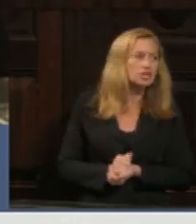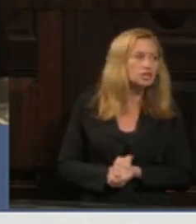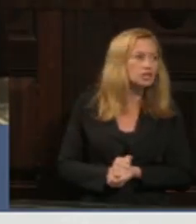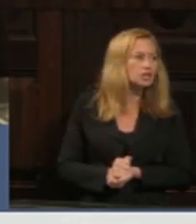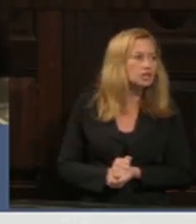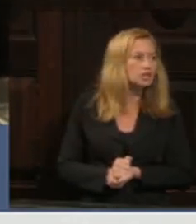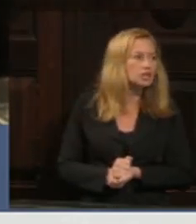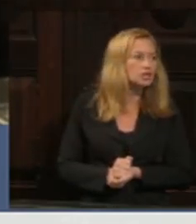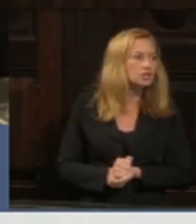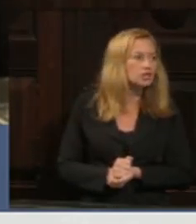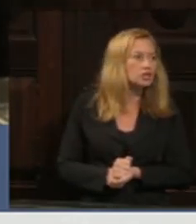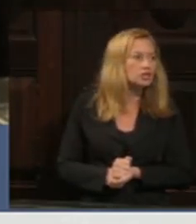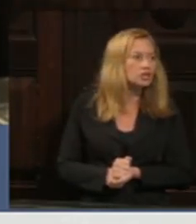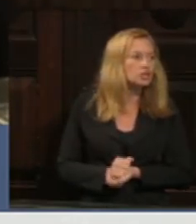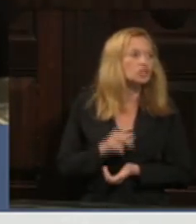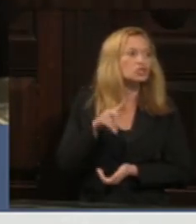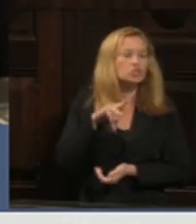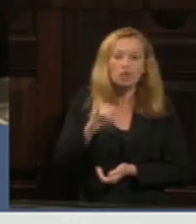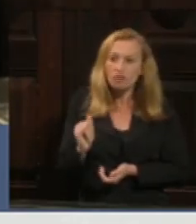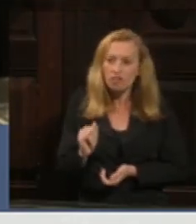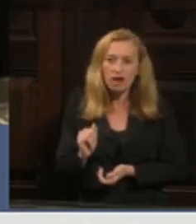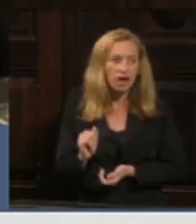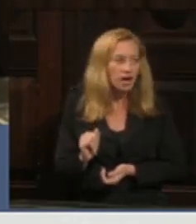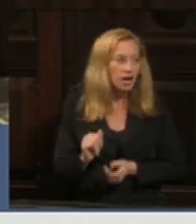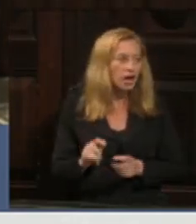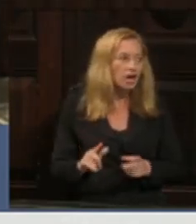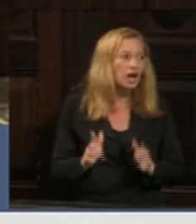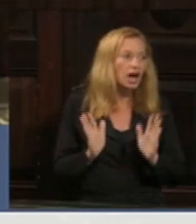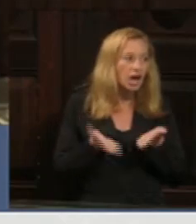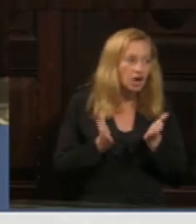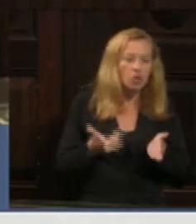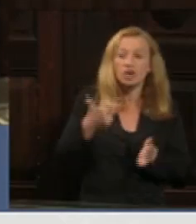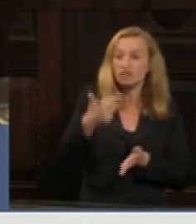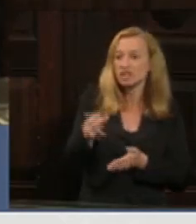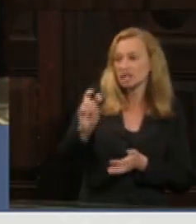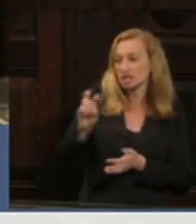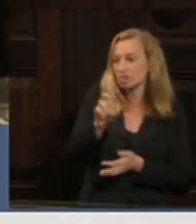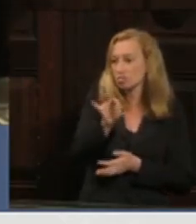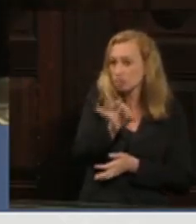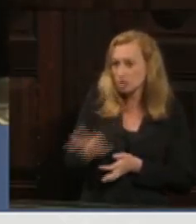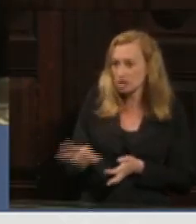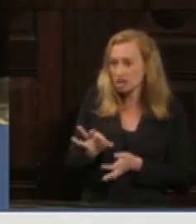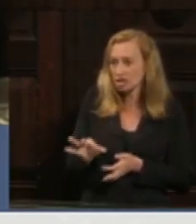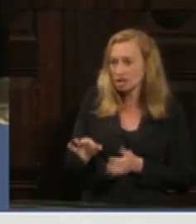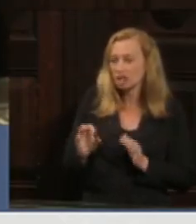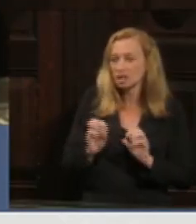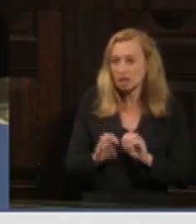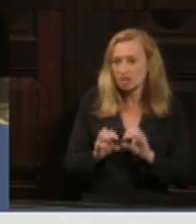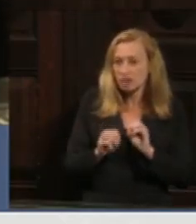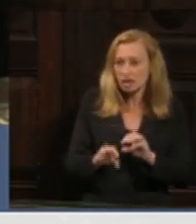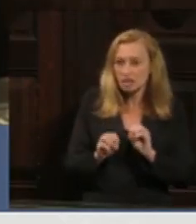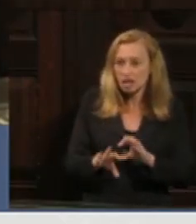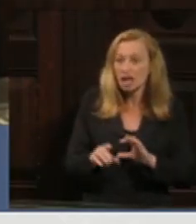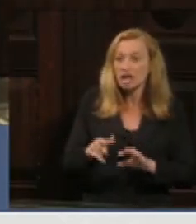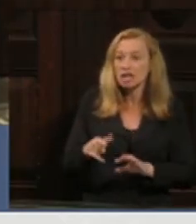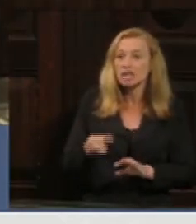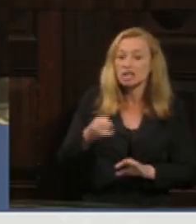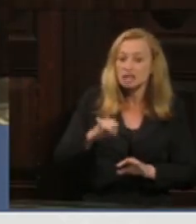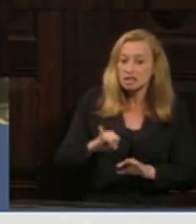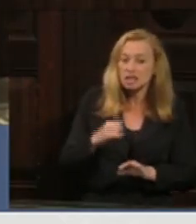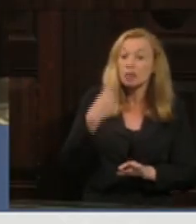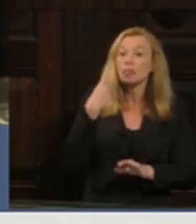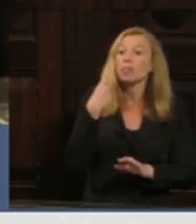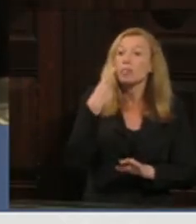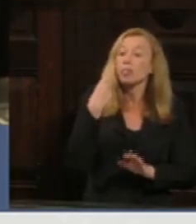decidiu, já disse, só vai validar agora os 25% constitucionais da educação com despesas efetivamente pagas. Aí o secretário diz,